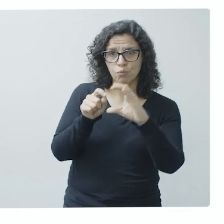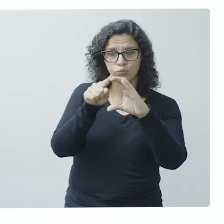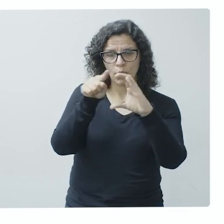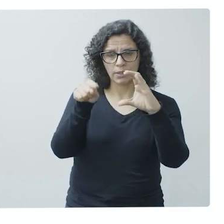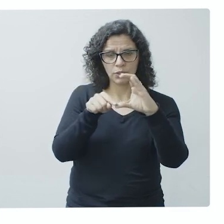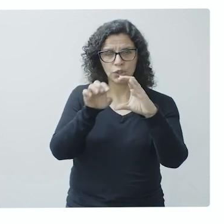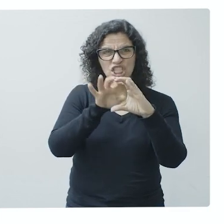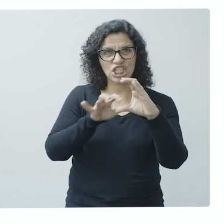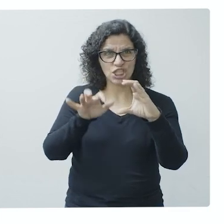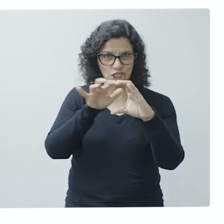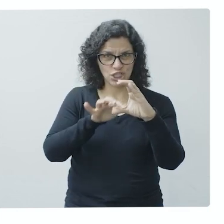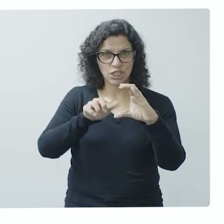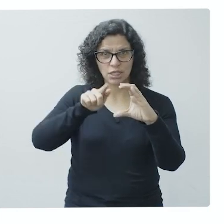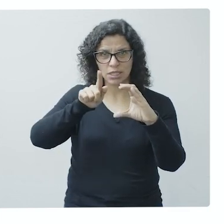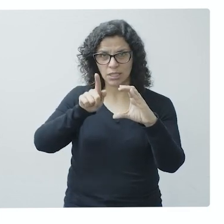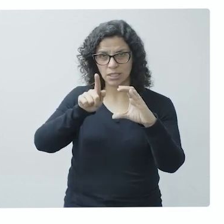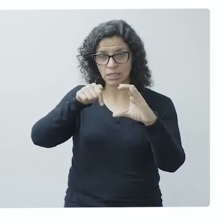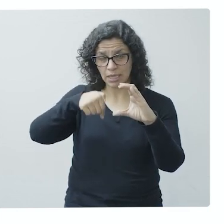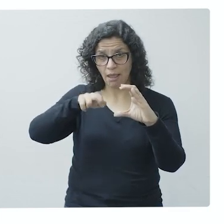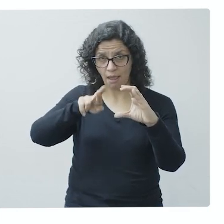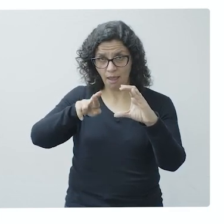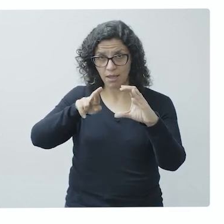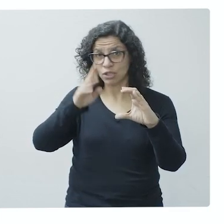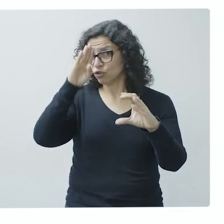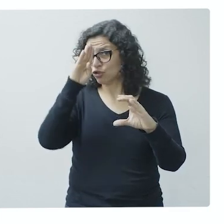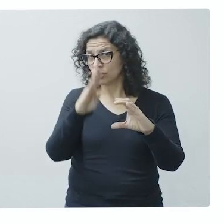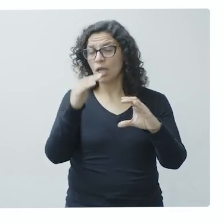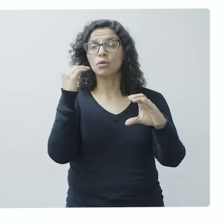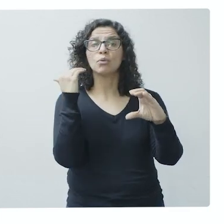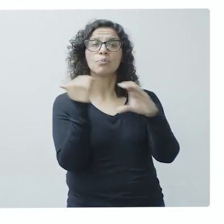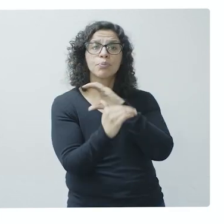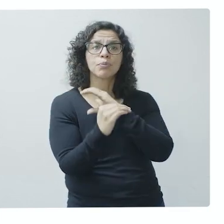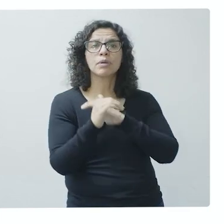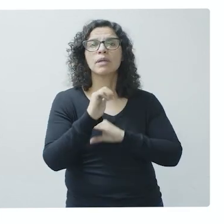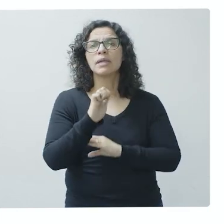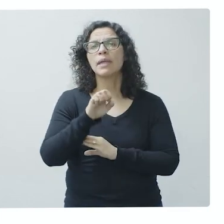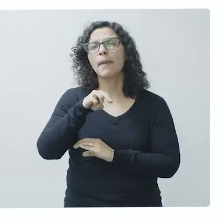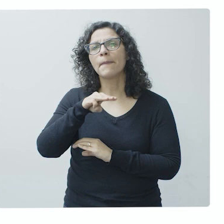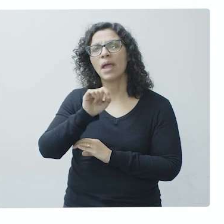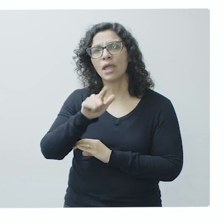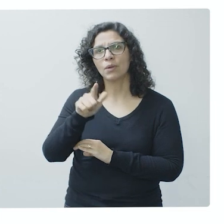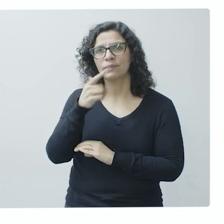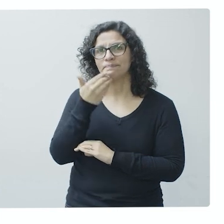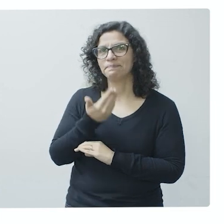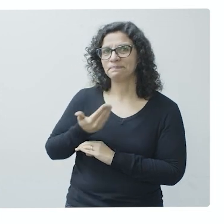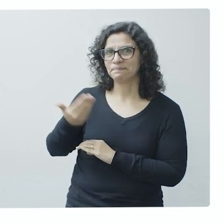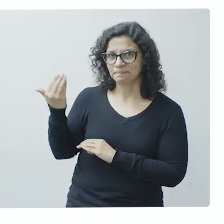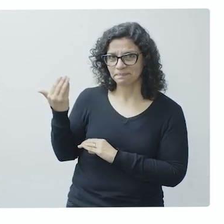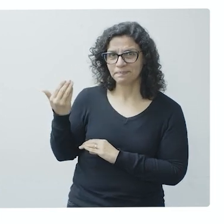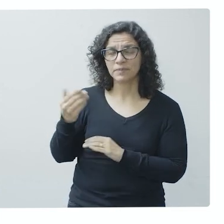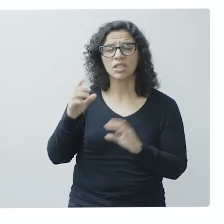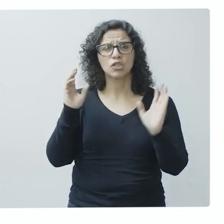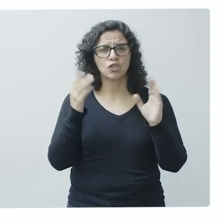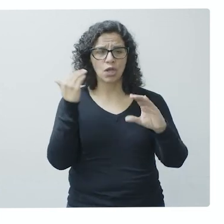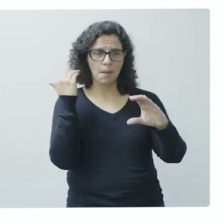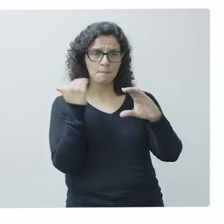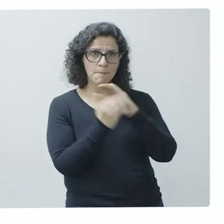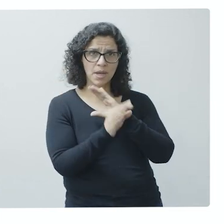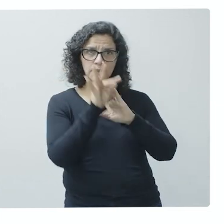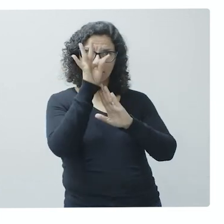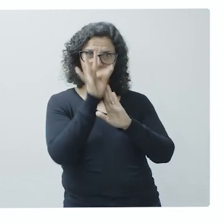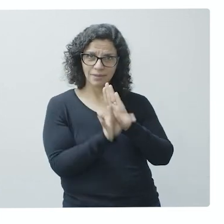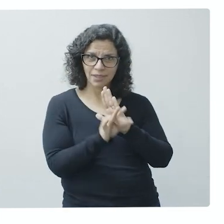quadradinho aí, para esse QR Code, ele vai direto para o nosso e-mail. E ali você pode